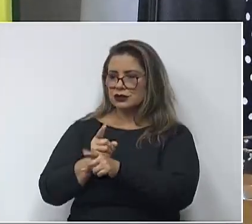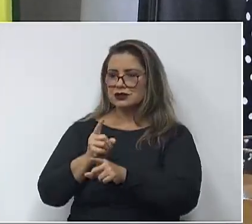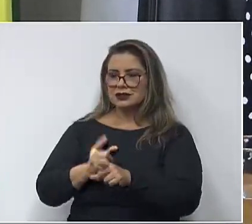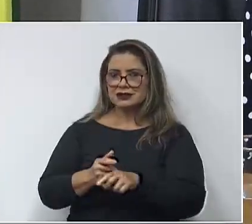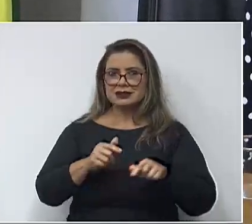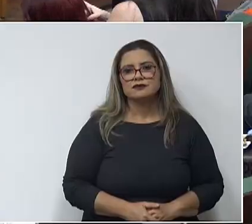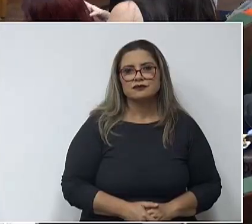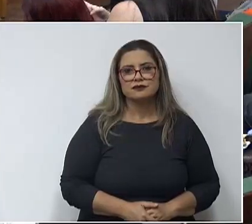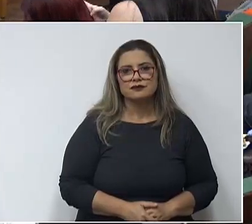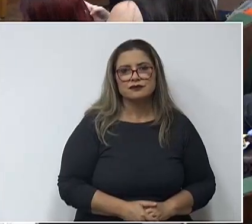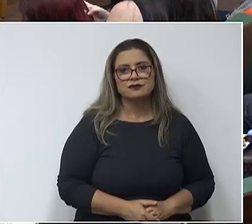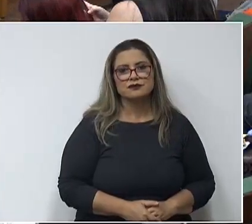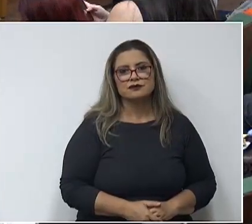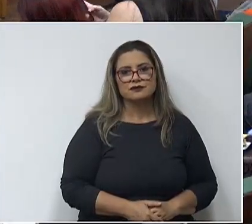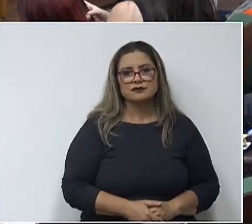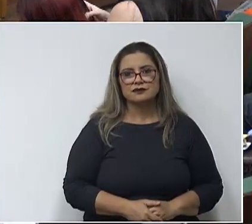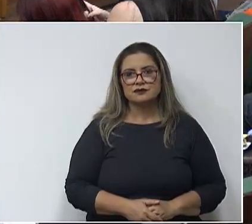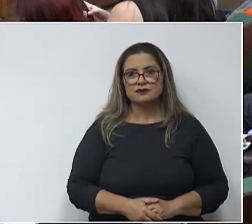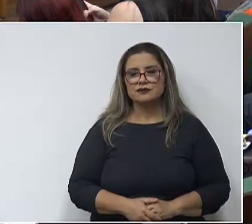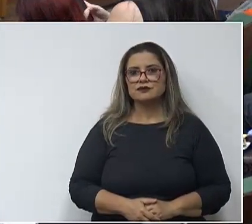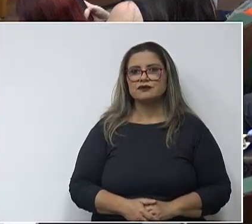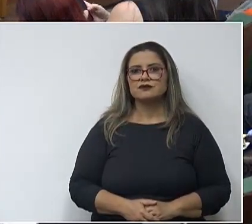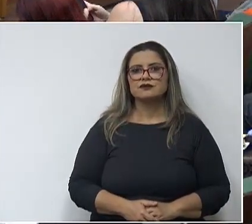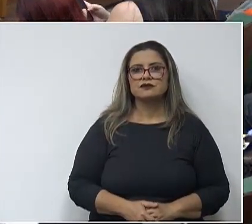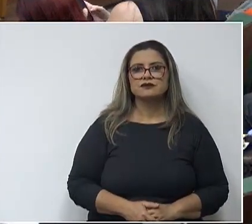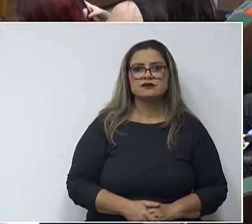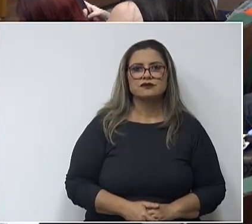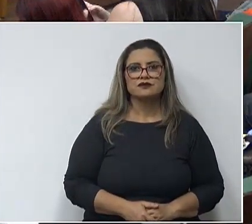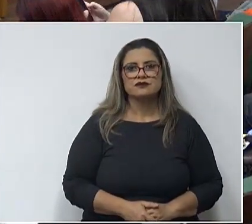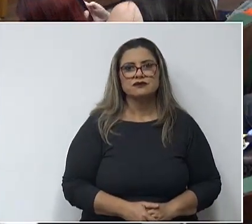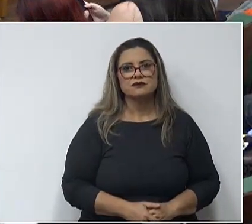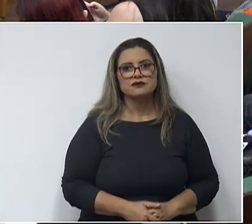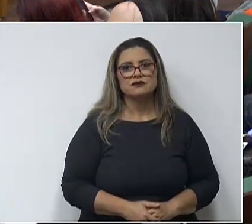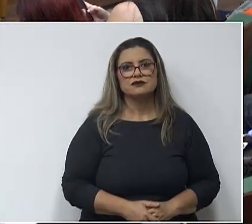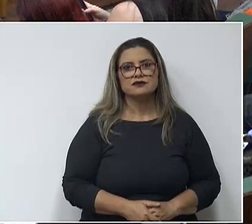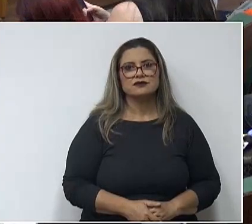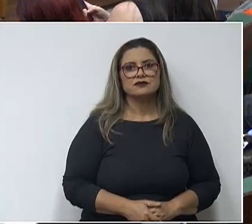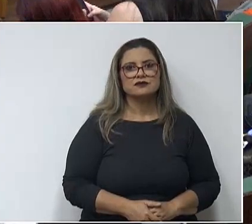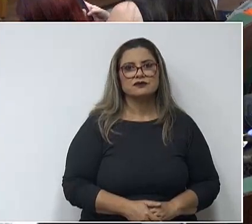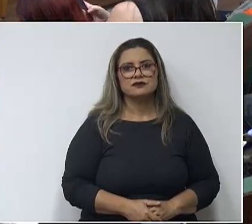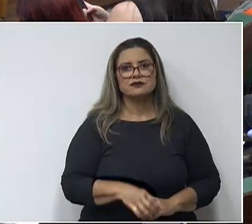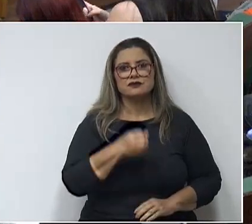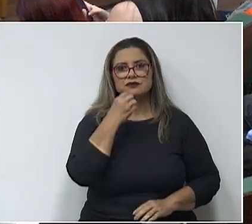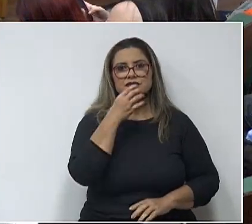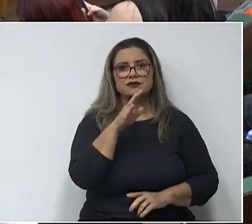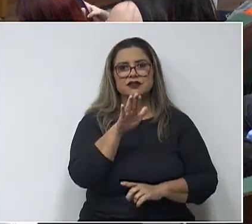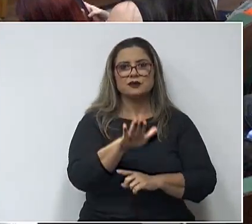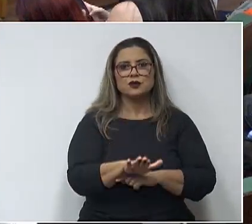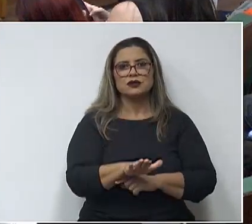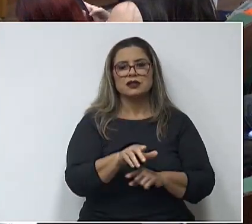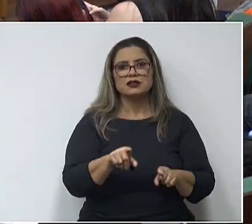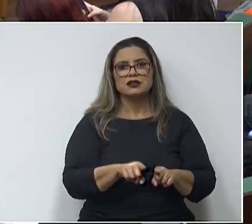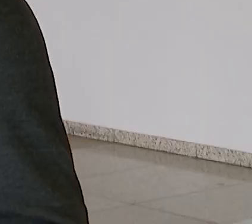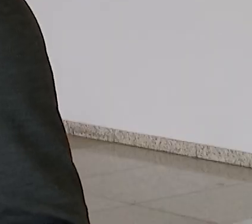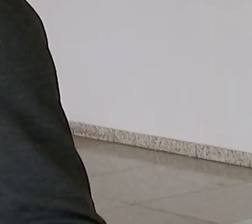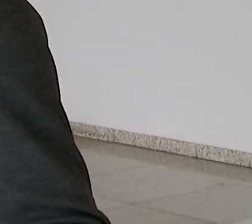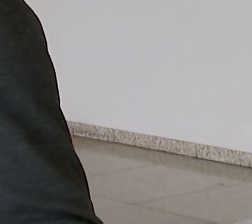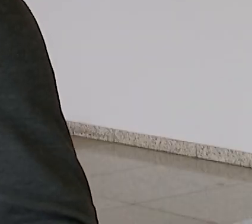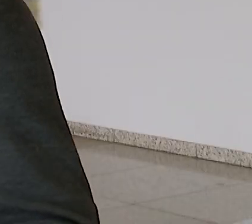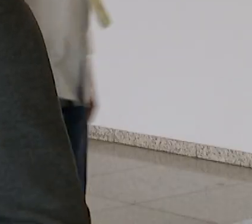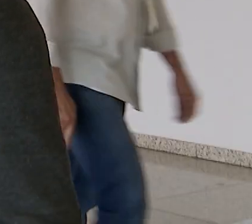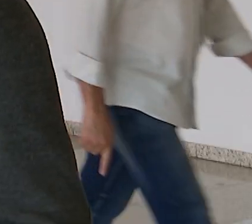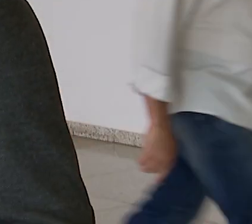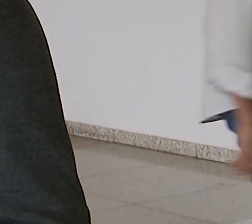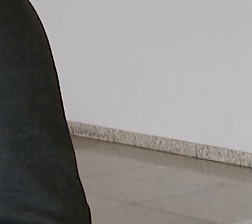Direitos da Criança nesse primeiro dia houve painel para debater cuidados para crianças com especto autista e superdotação e